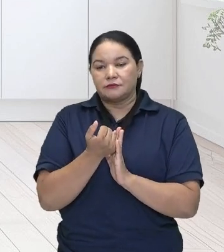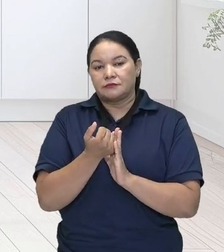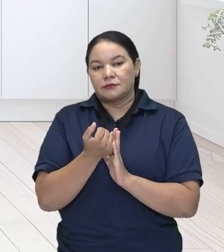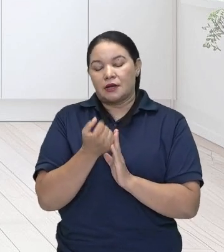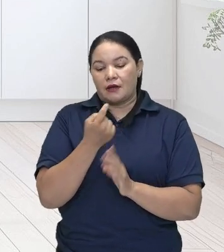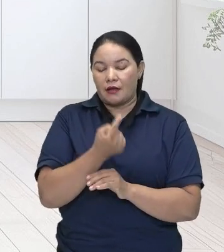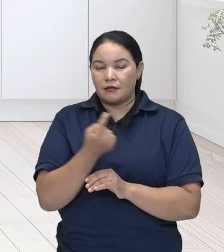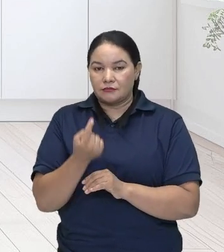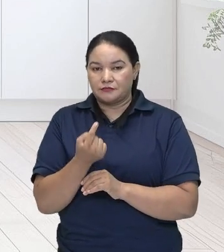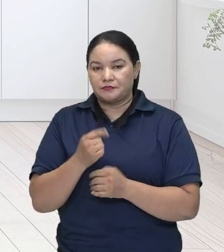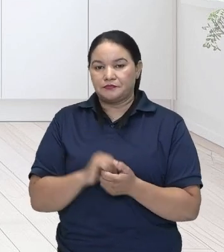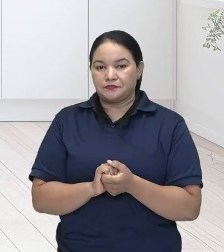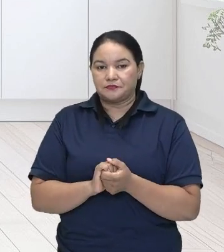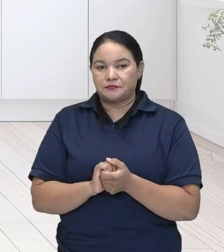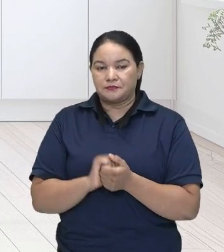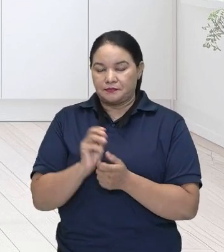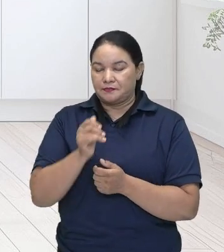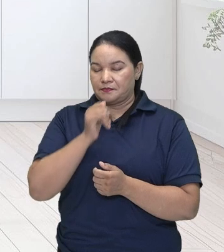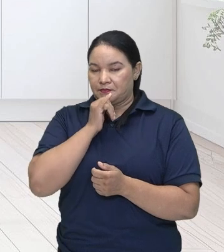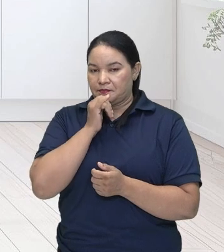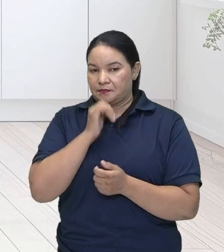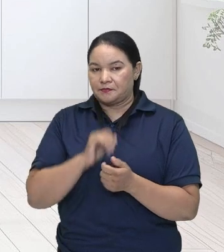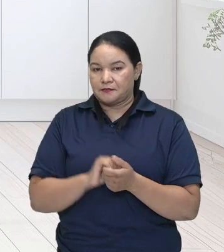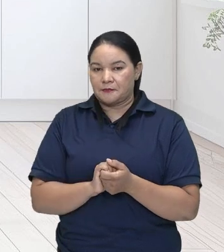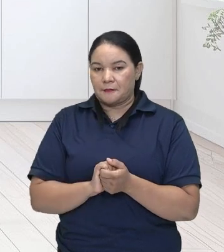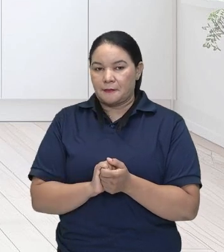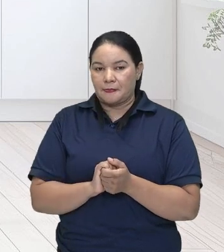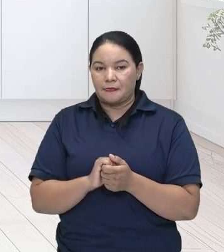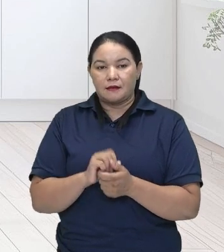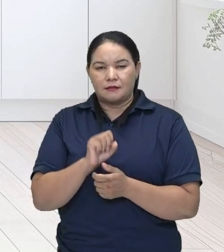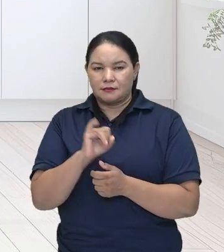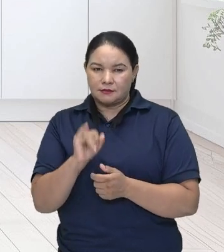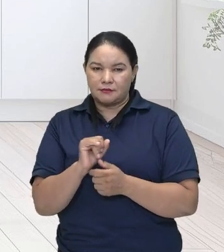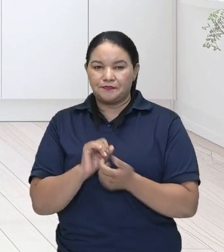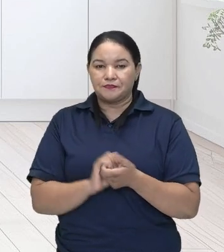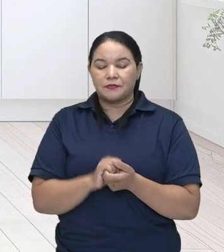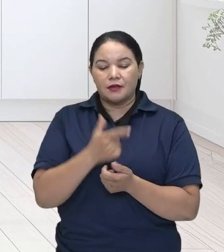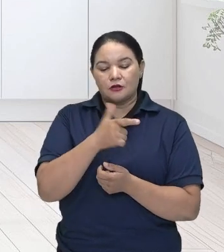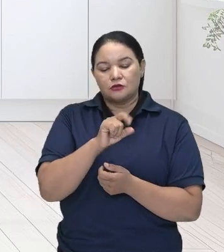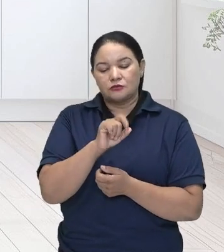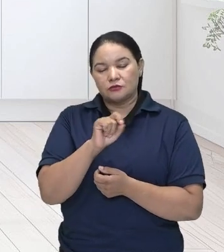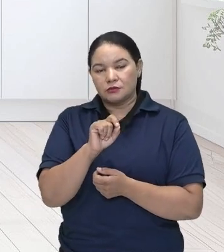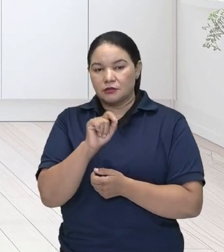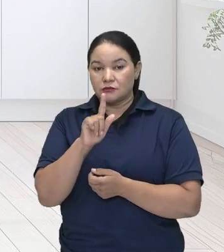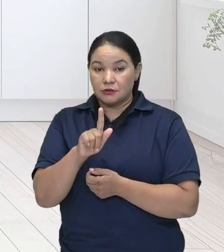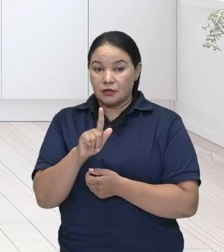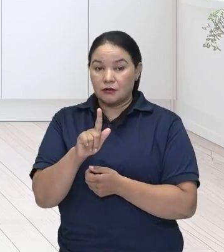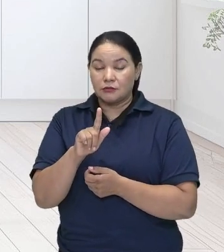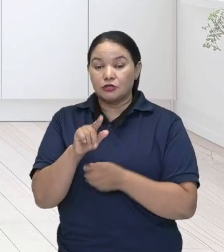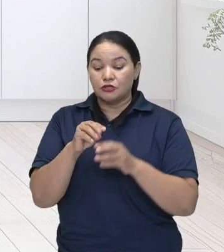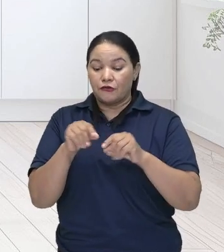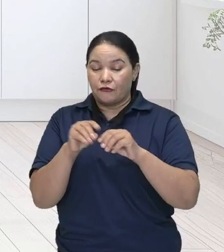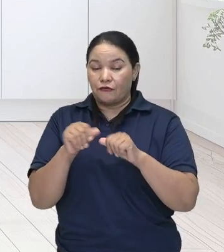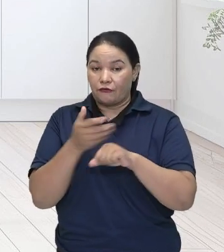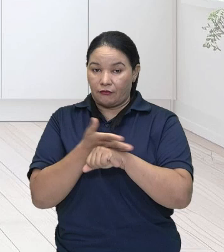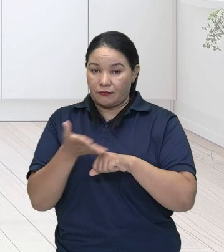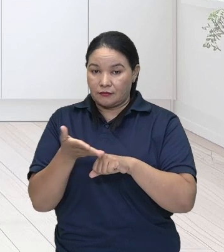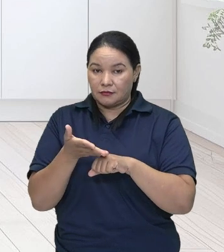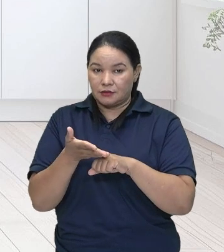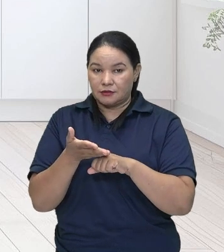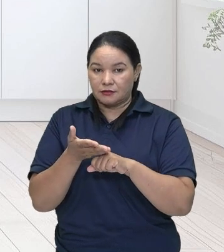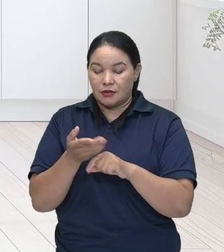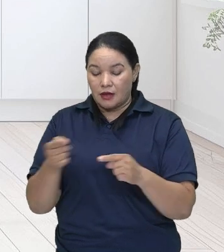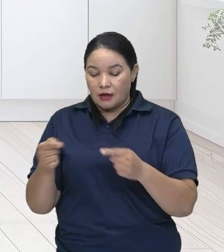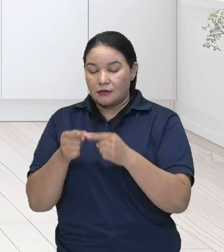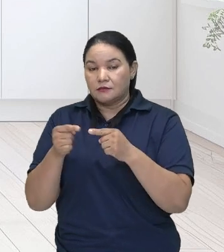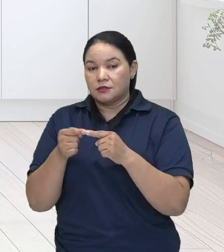que, por exemplo, que a receita, ela peça 200 gramas de farinha. Essas 200 gramas de farinha para